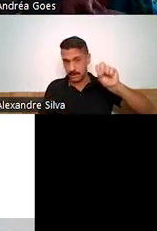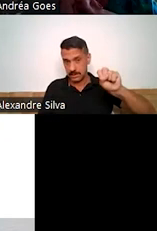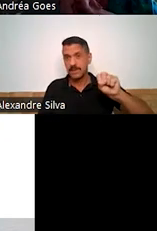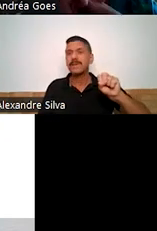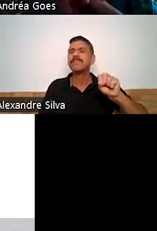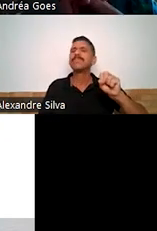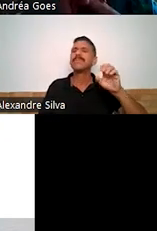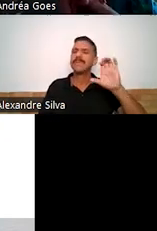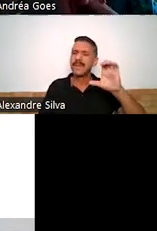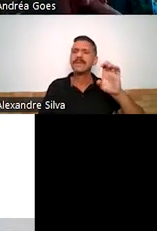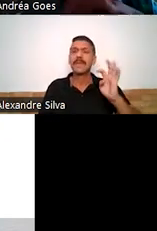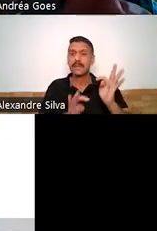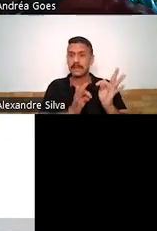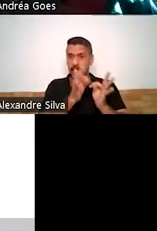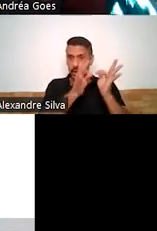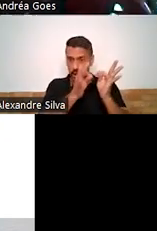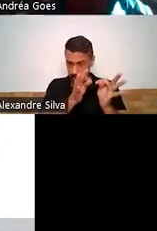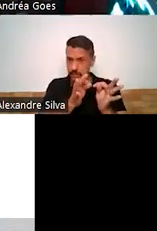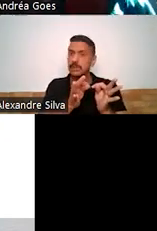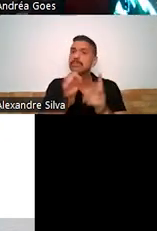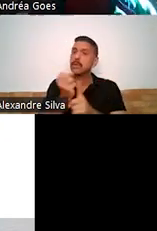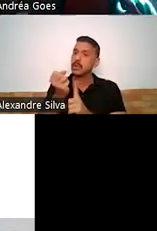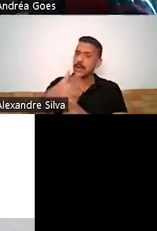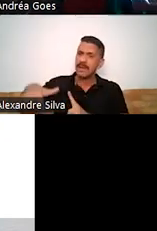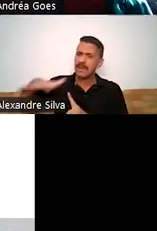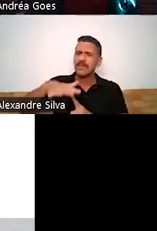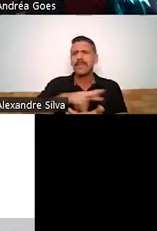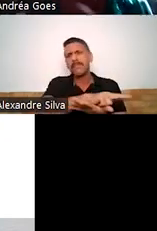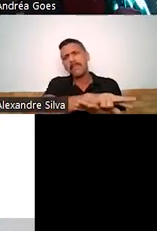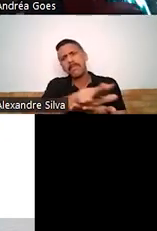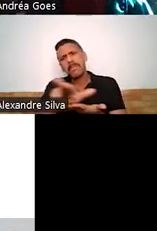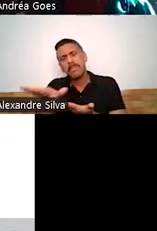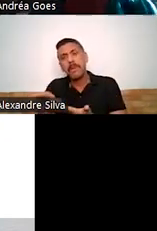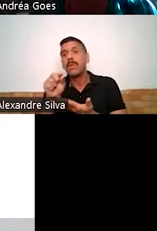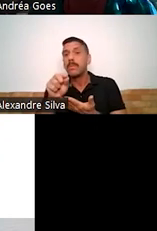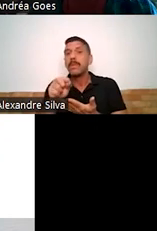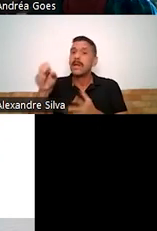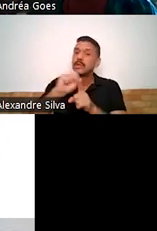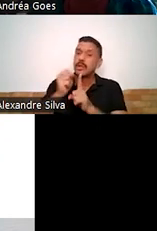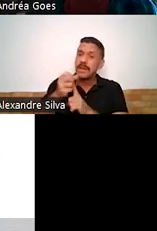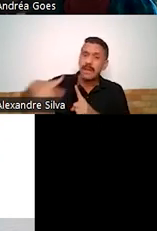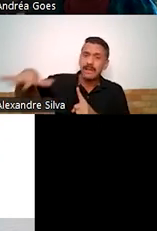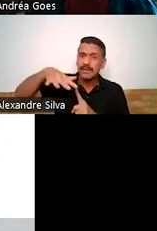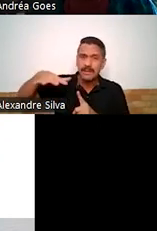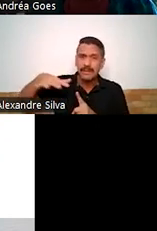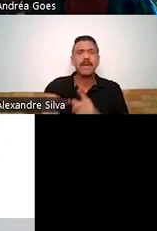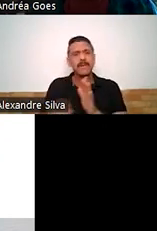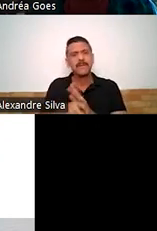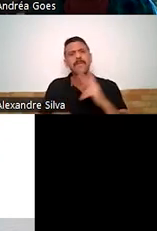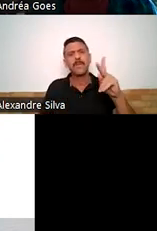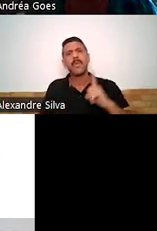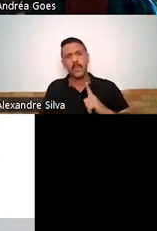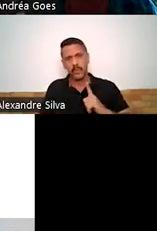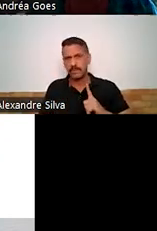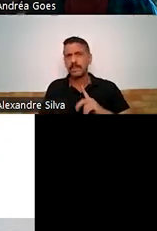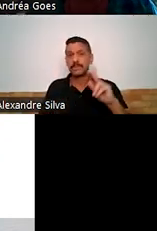para explicar várias das coisas que aconteciam naquela sociedade proposta por Huxley, né, em Brave New